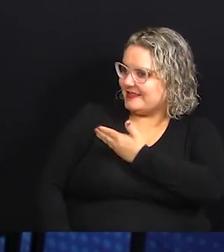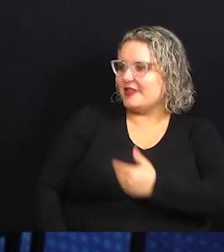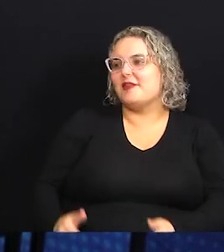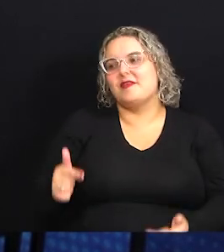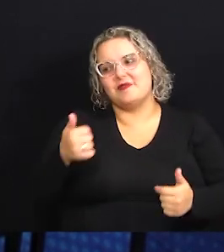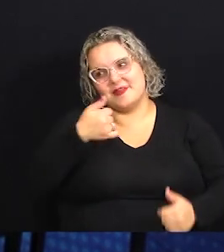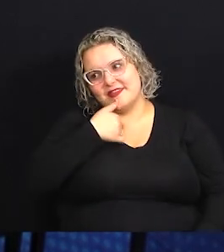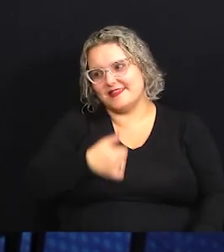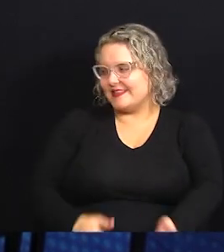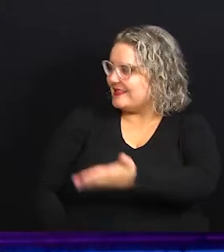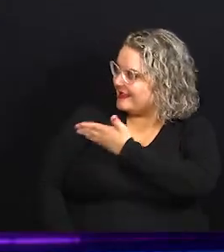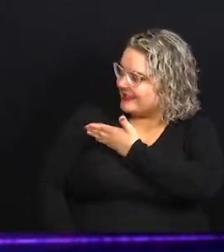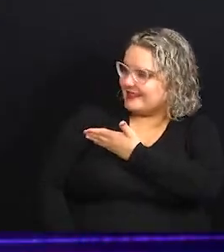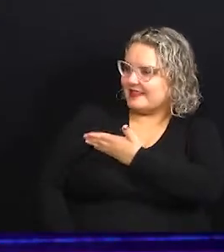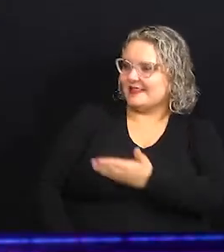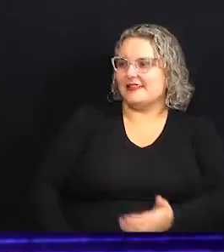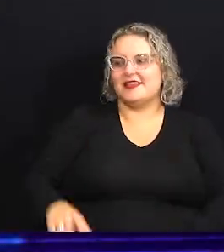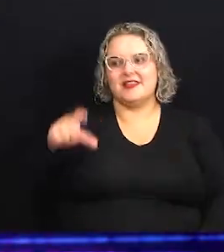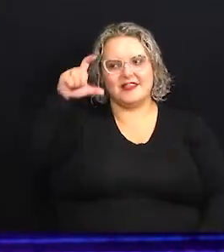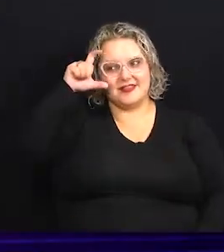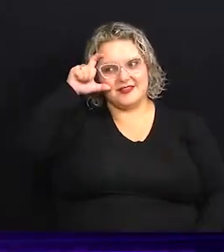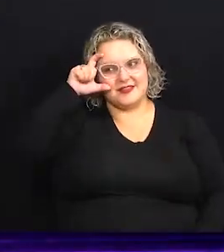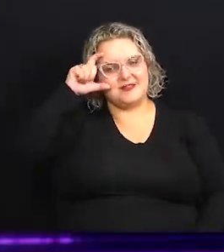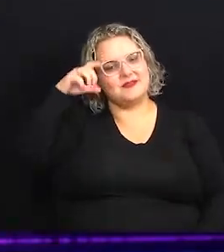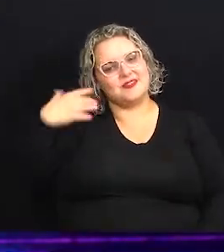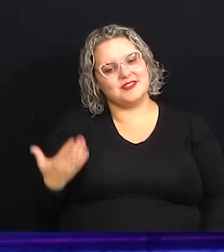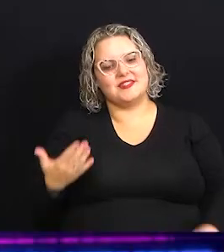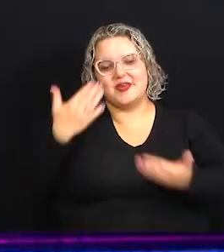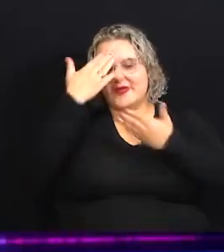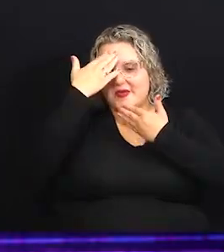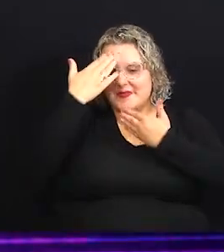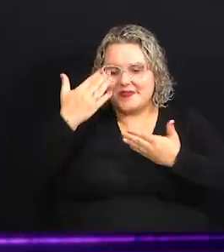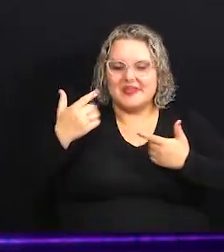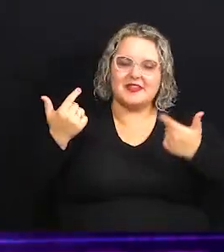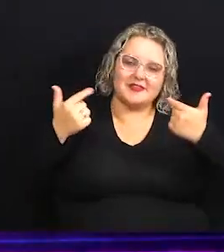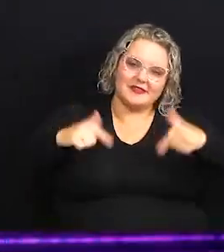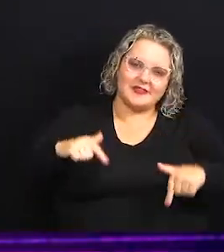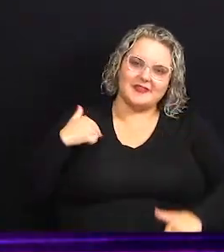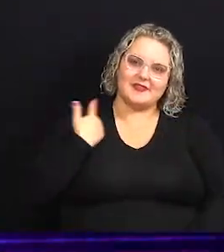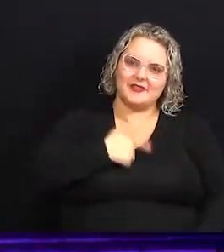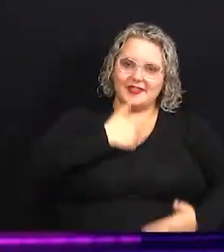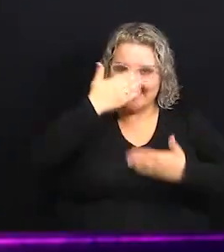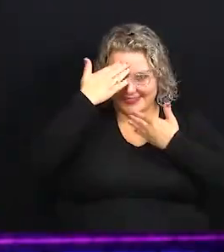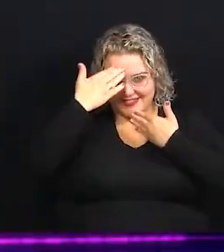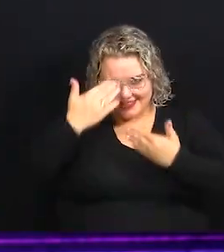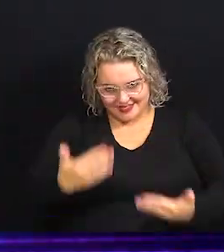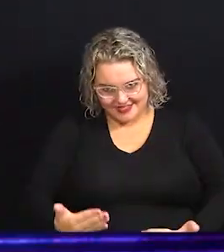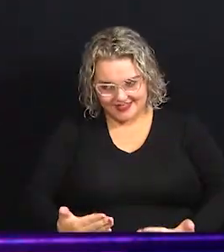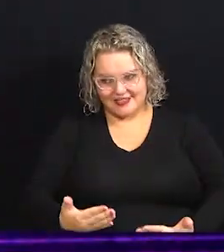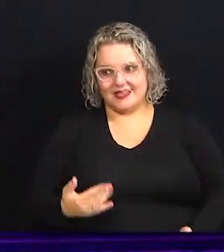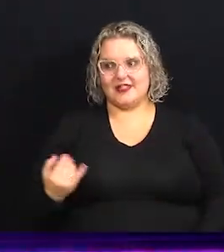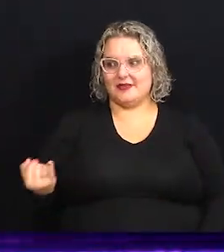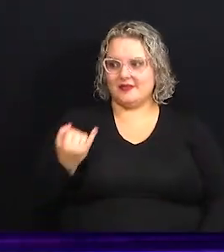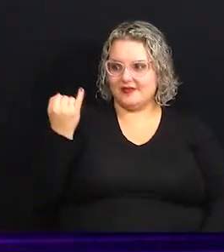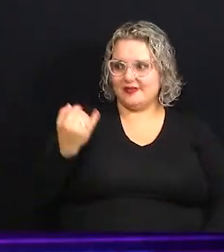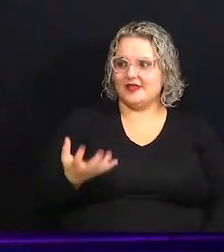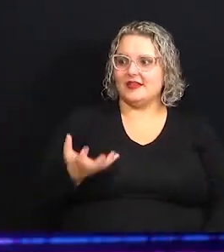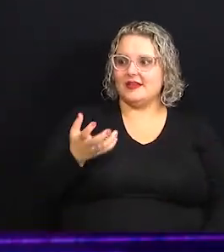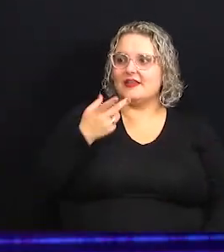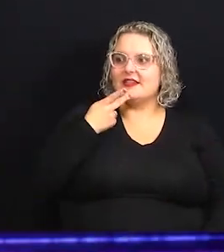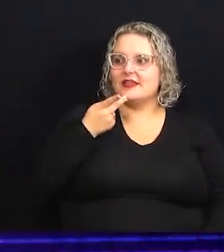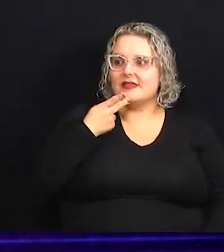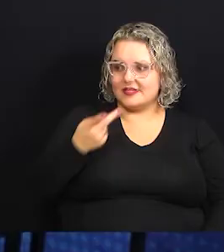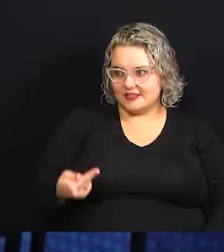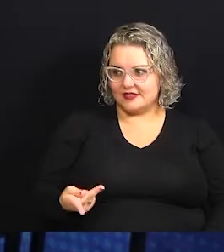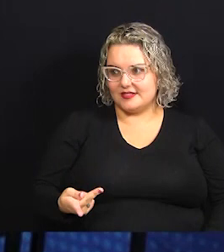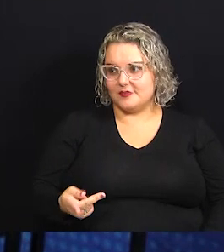muito chateada. Aqui está a Preta. Michel, muito obrigada pelo espaço. Nós agradecemos muito. Vale muito a pena. E eu